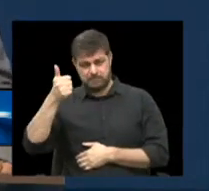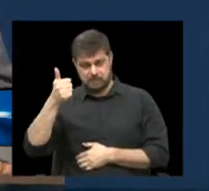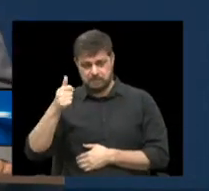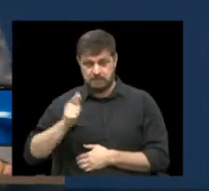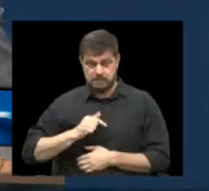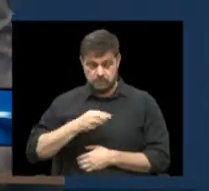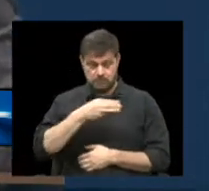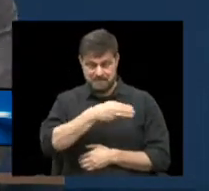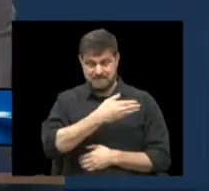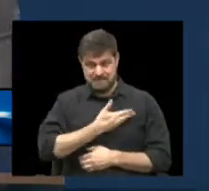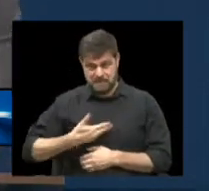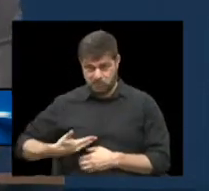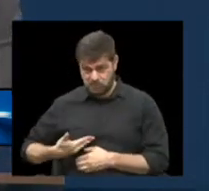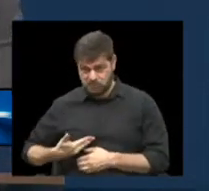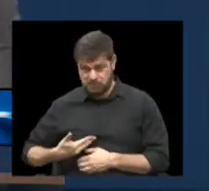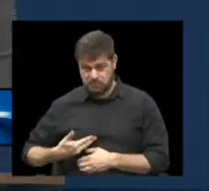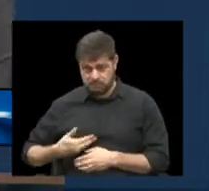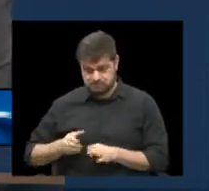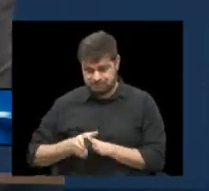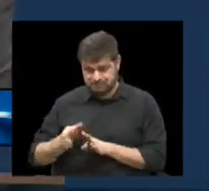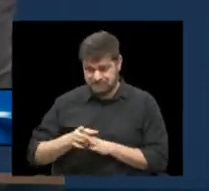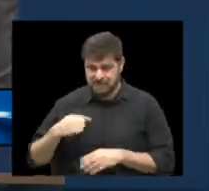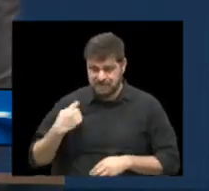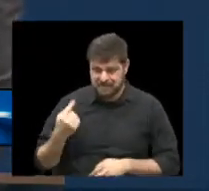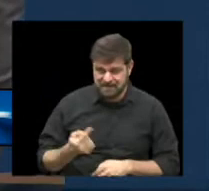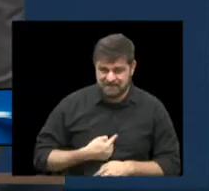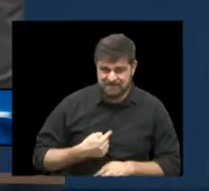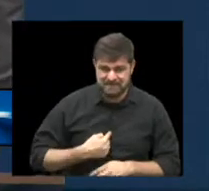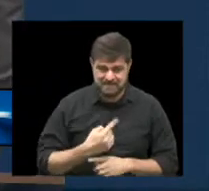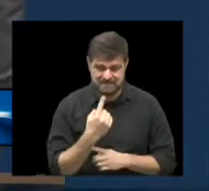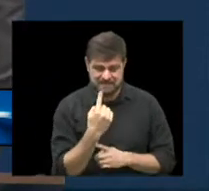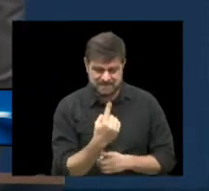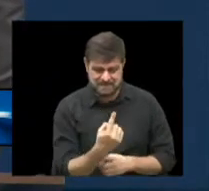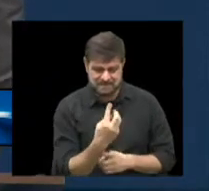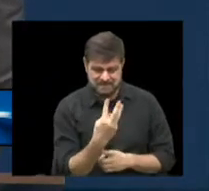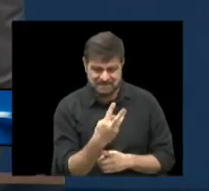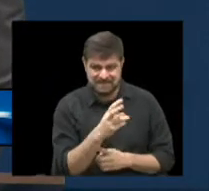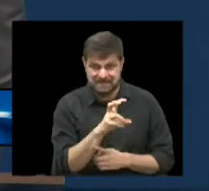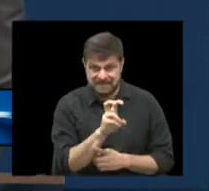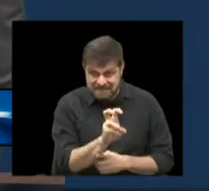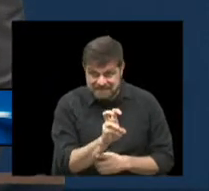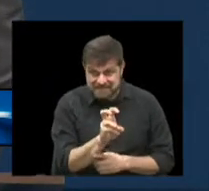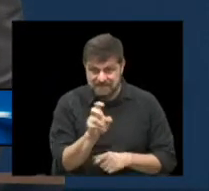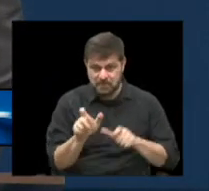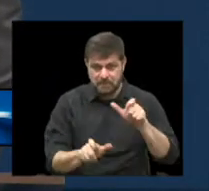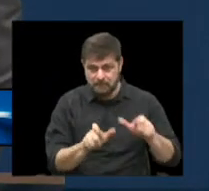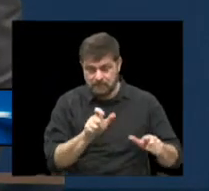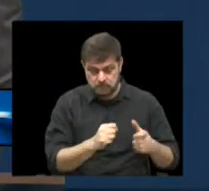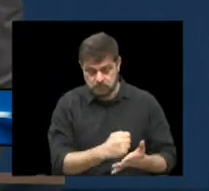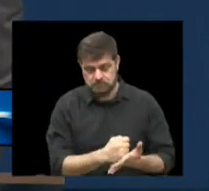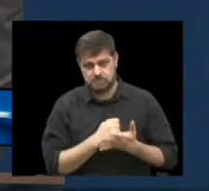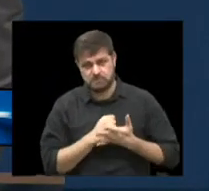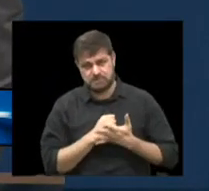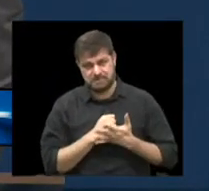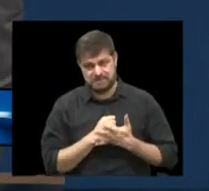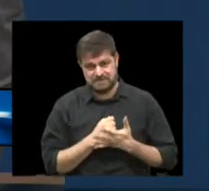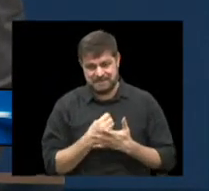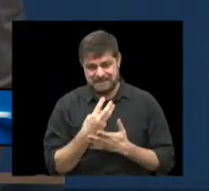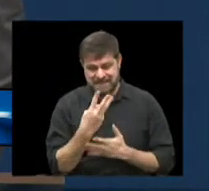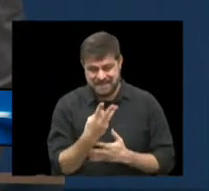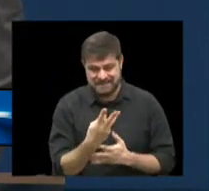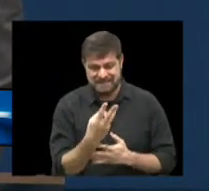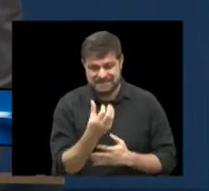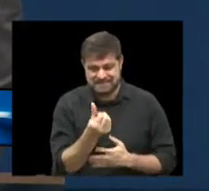do Ministério Público, nós vamos ficar apenas com 135 pessoas nos ajudando. Hoje, vereador